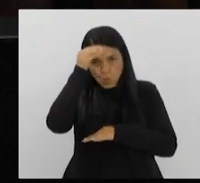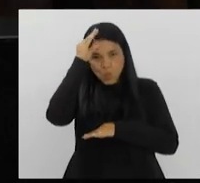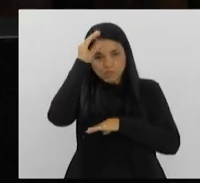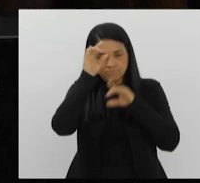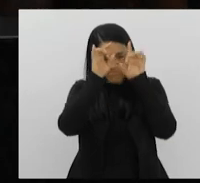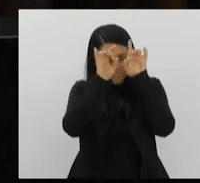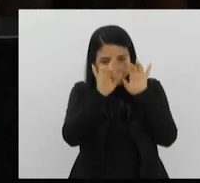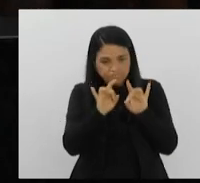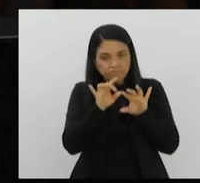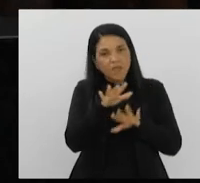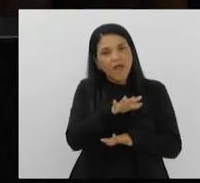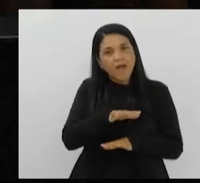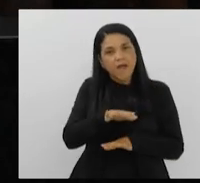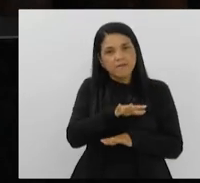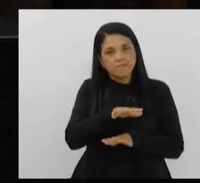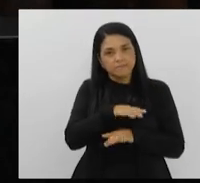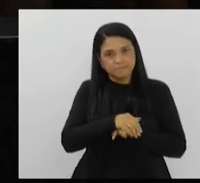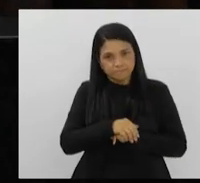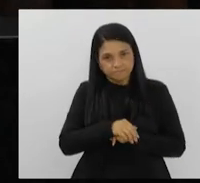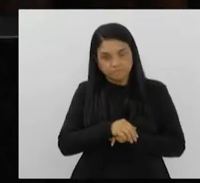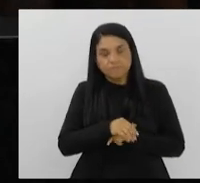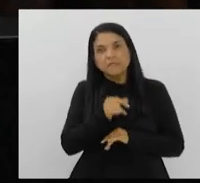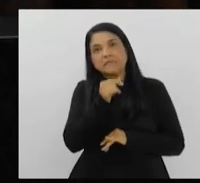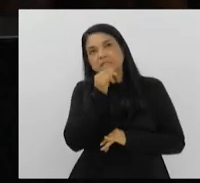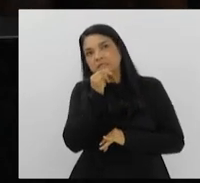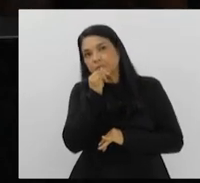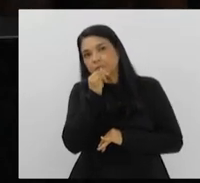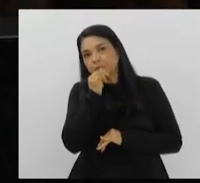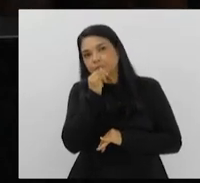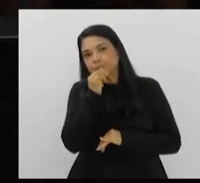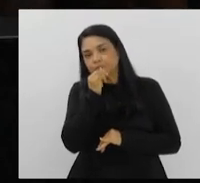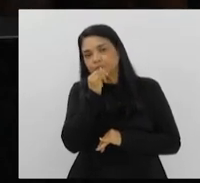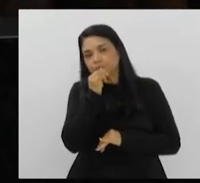em alguma área, como, por exemplo,